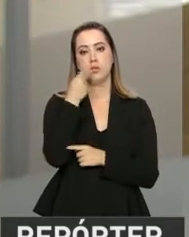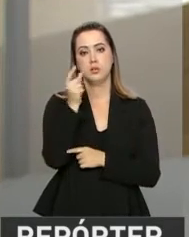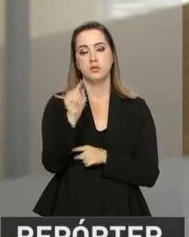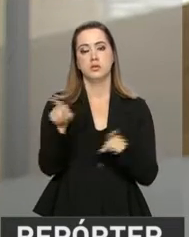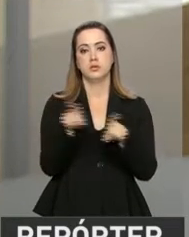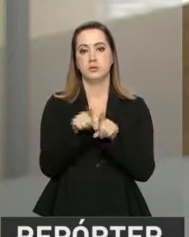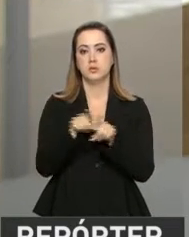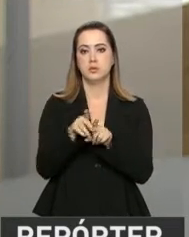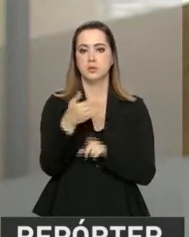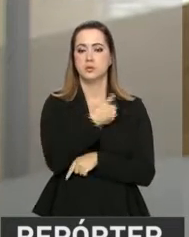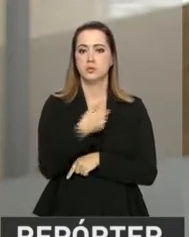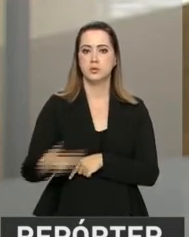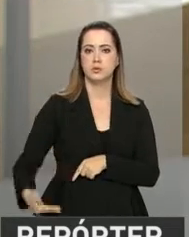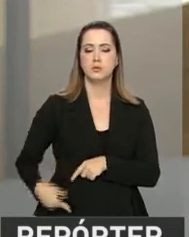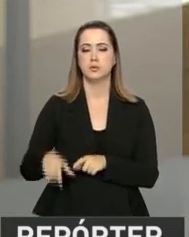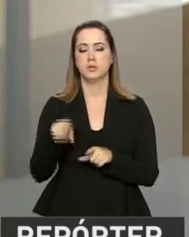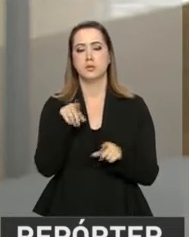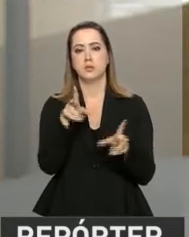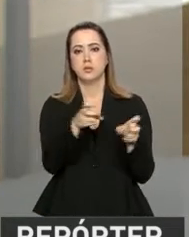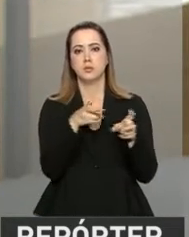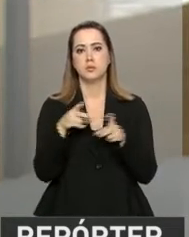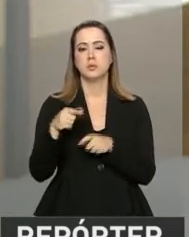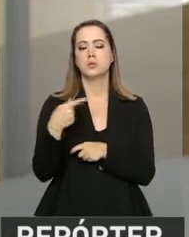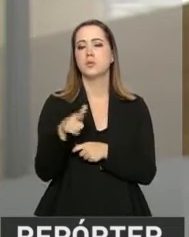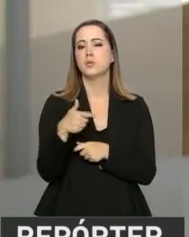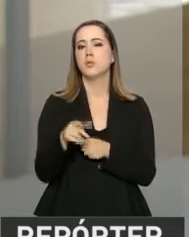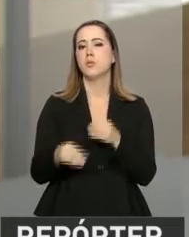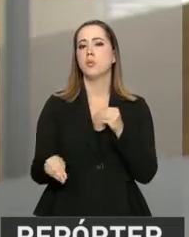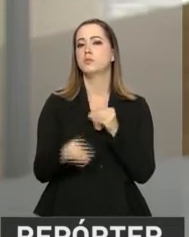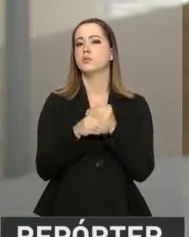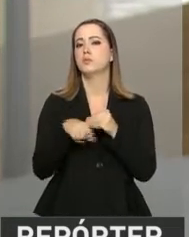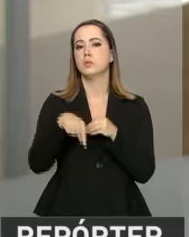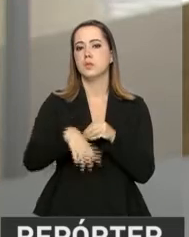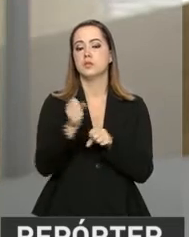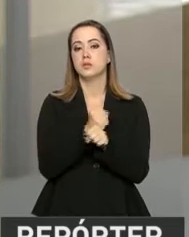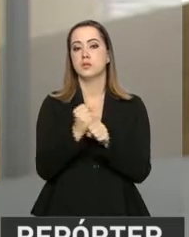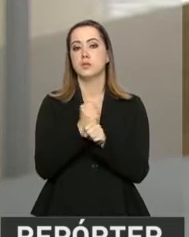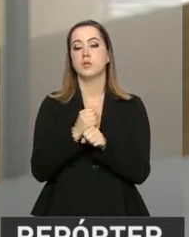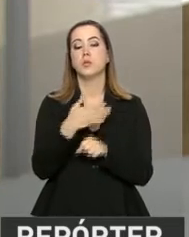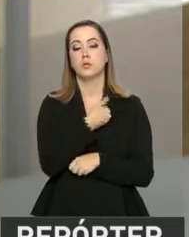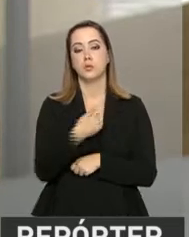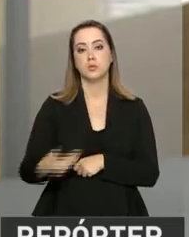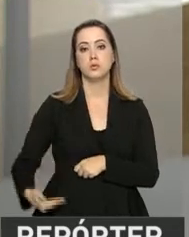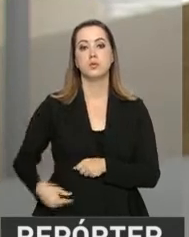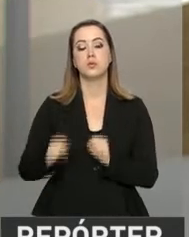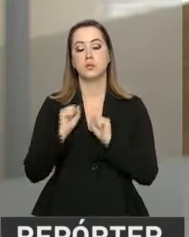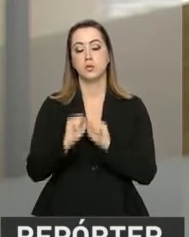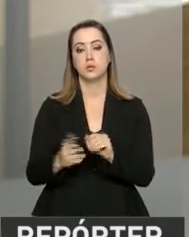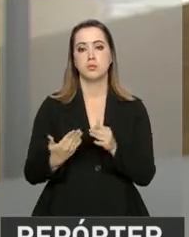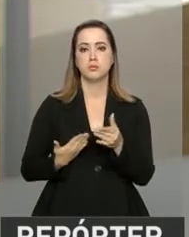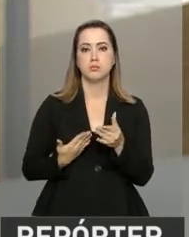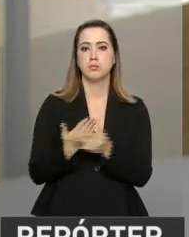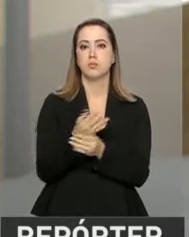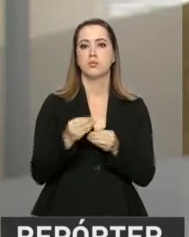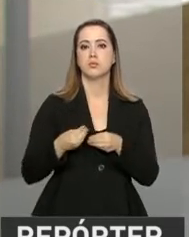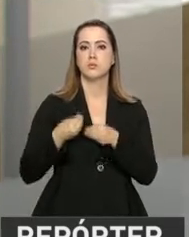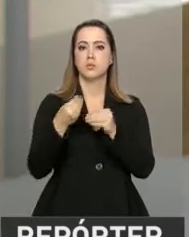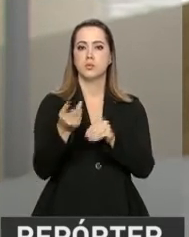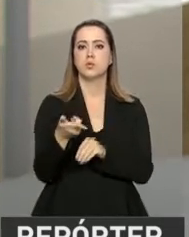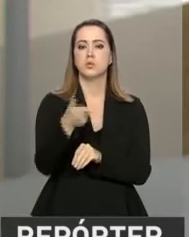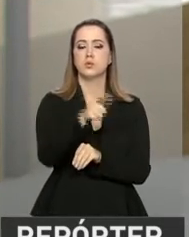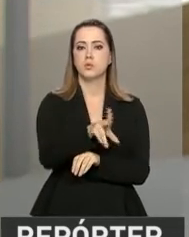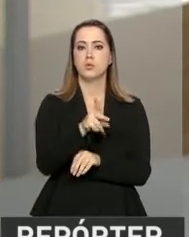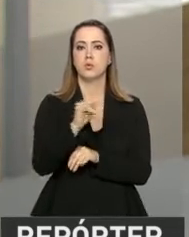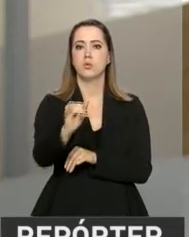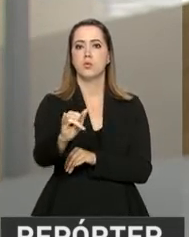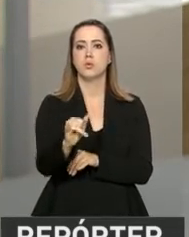que se o governo perceber que em seu substitutivo não tem chances de ser aprovado ainda esse ano que o governo pode enviar na semana que vem ou nos próximos